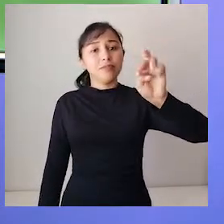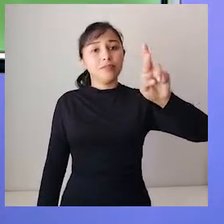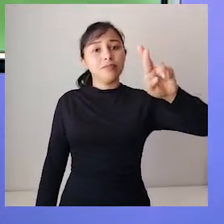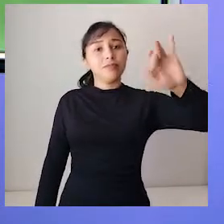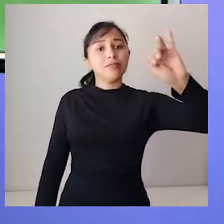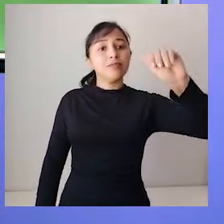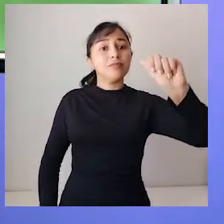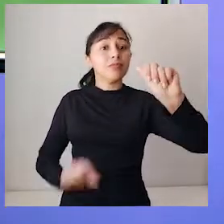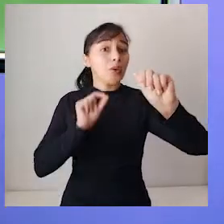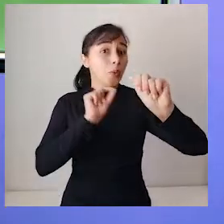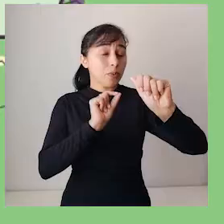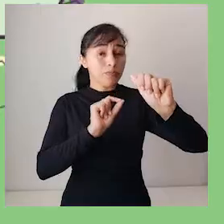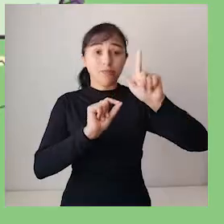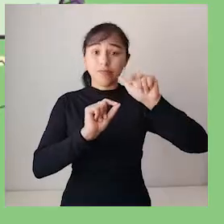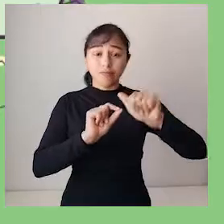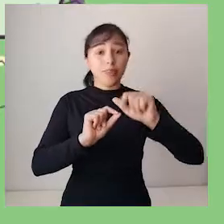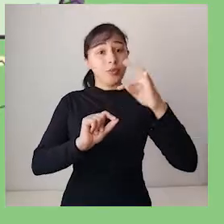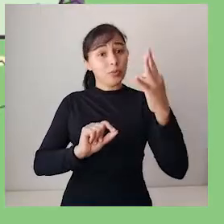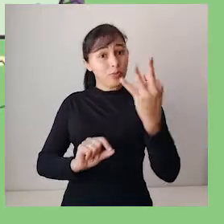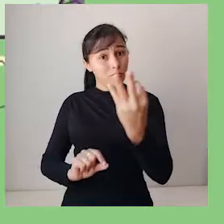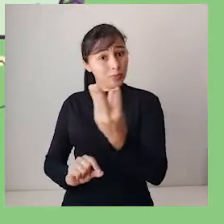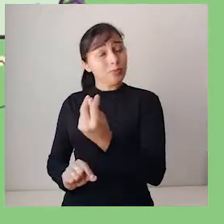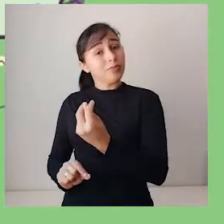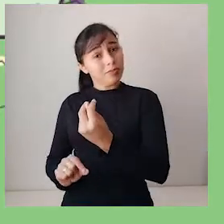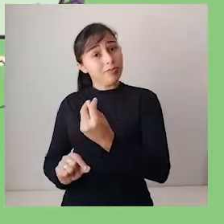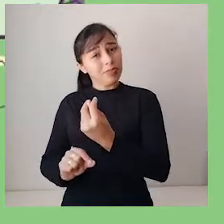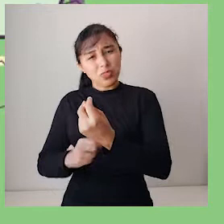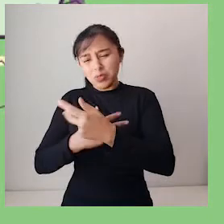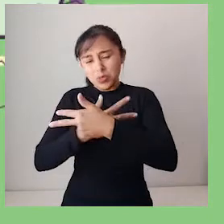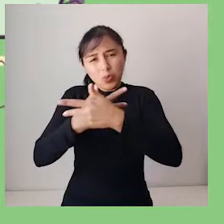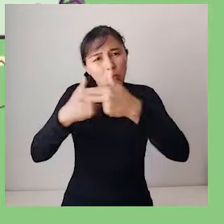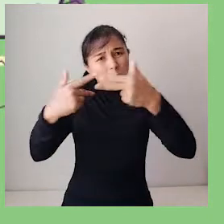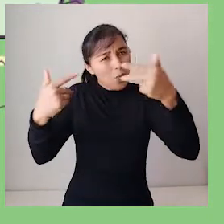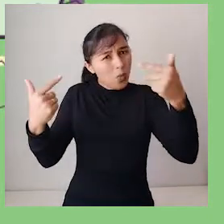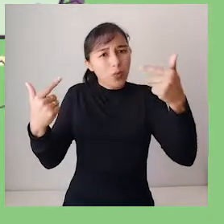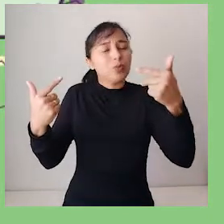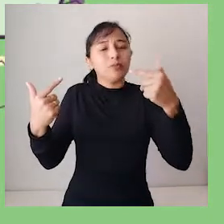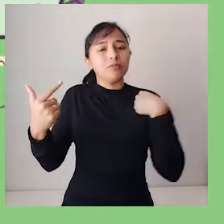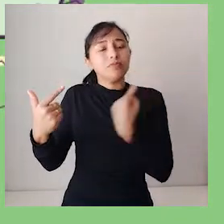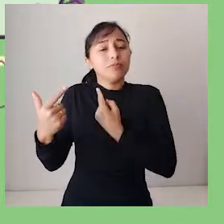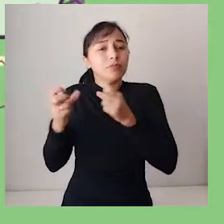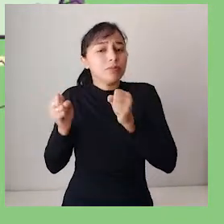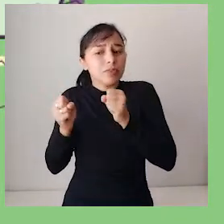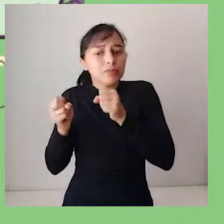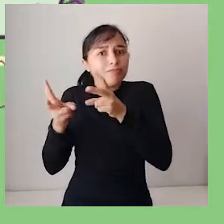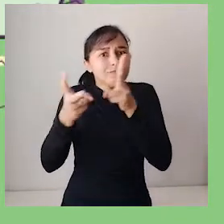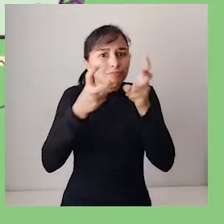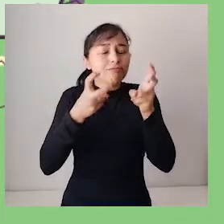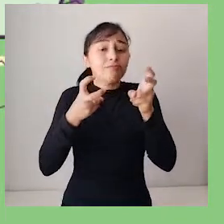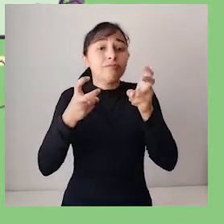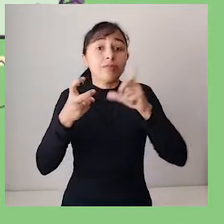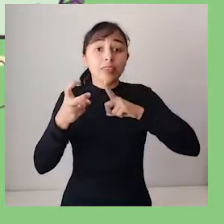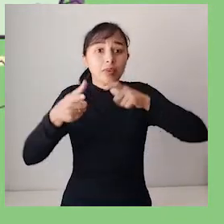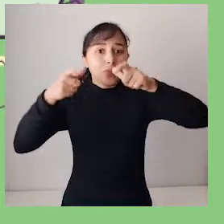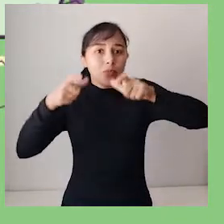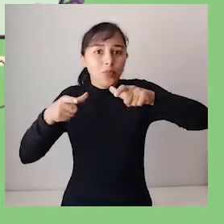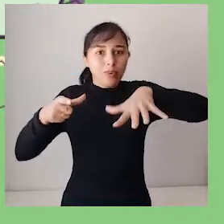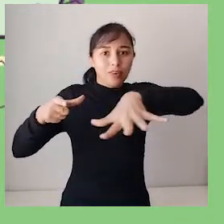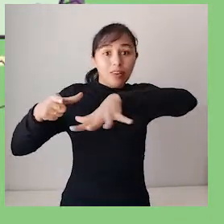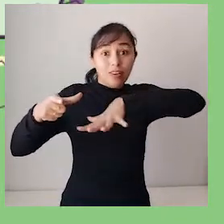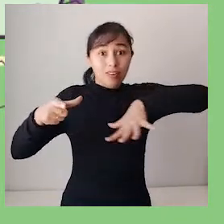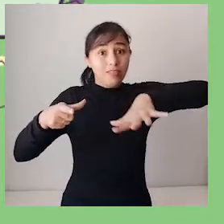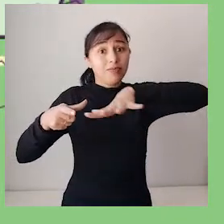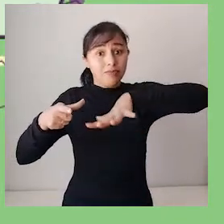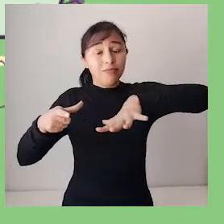aula. Matéria é tudo aquilo de que é feita uma coisa que ocupa um lugar